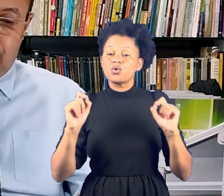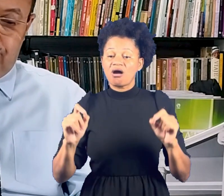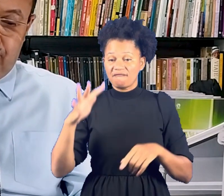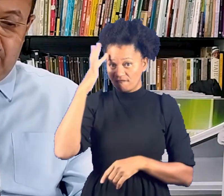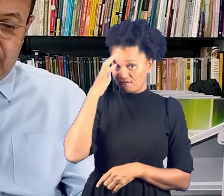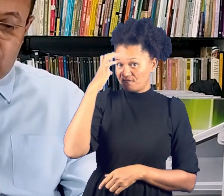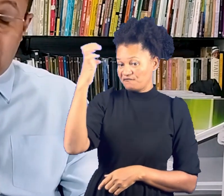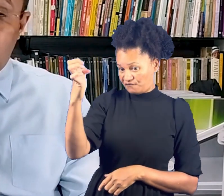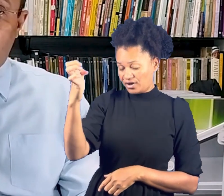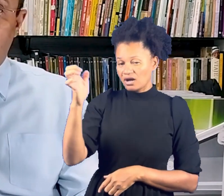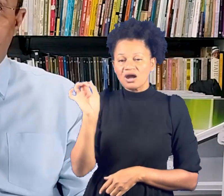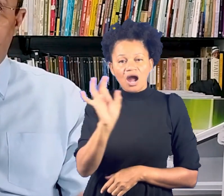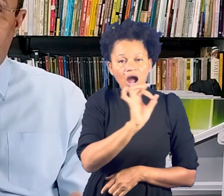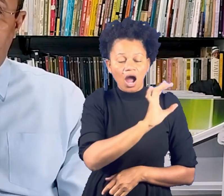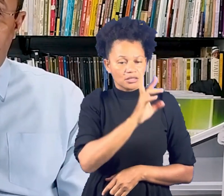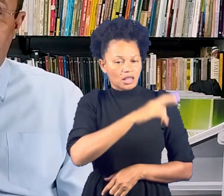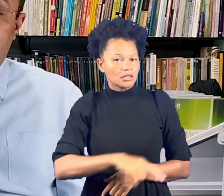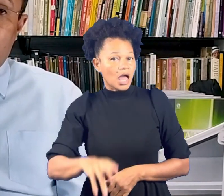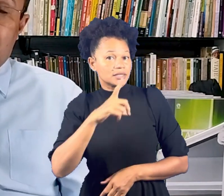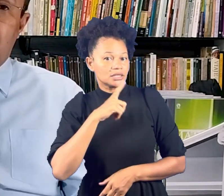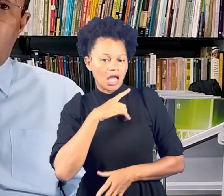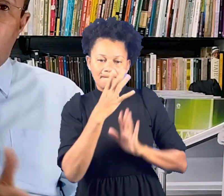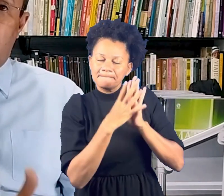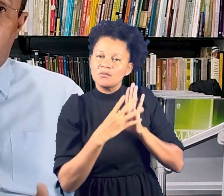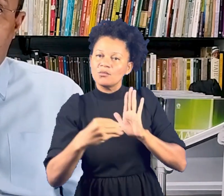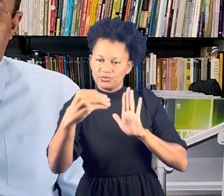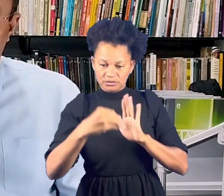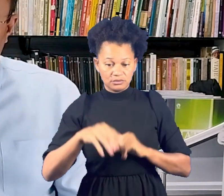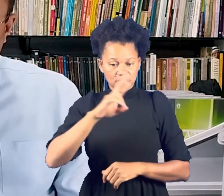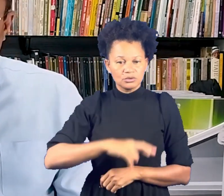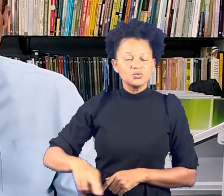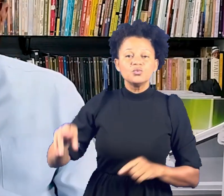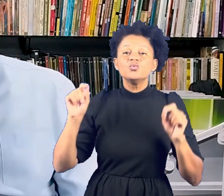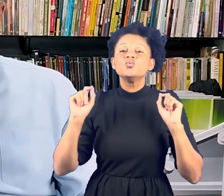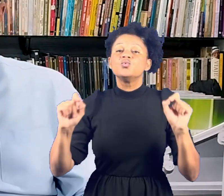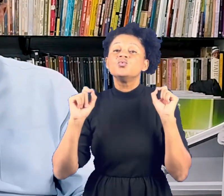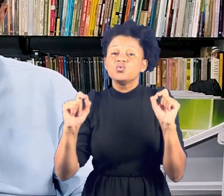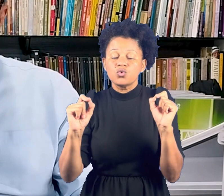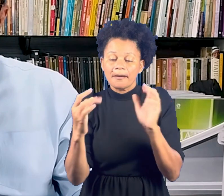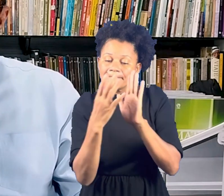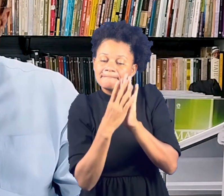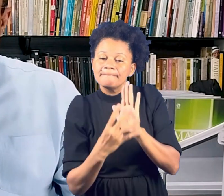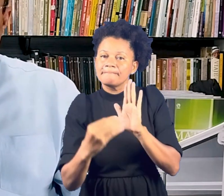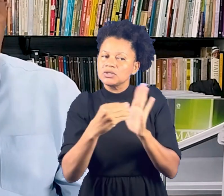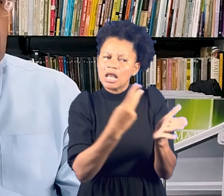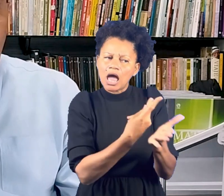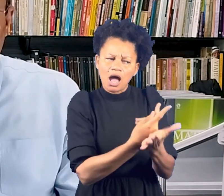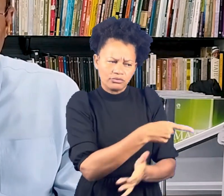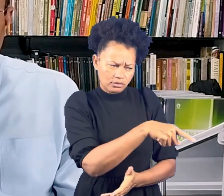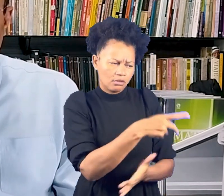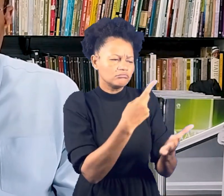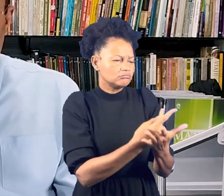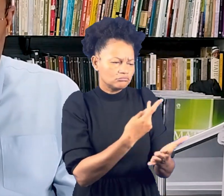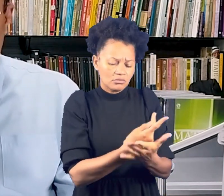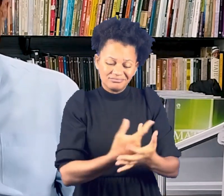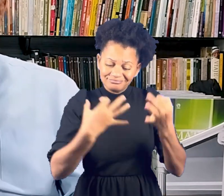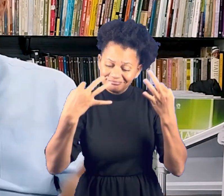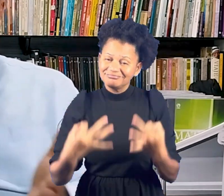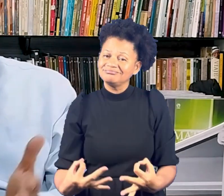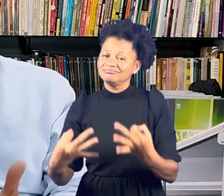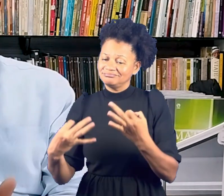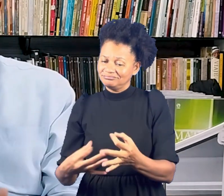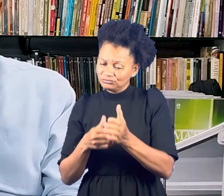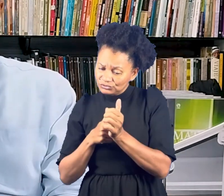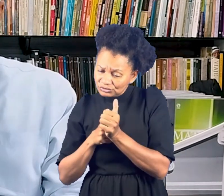que aquela fé que os religiosos tinham, aquele modelo de religião, era um modelo errôneo. O